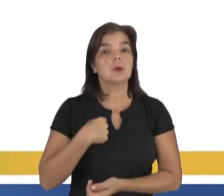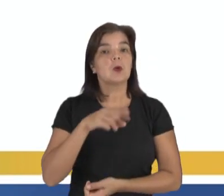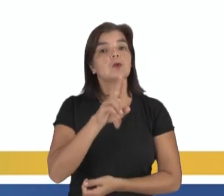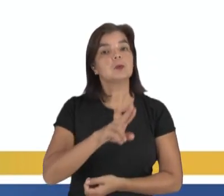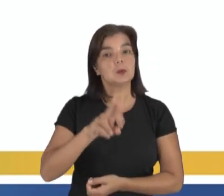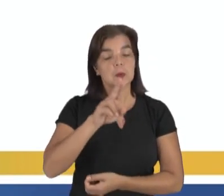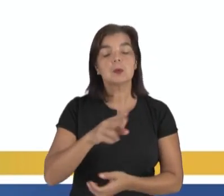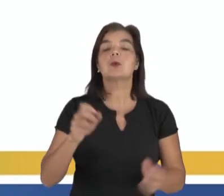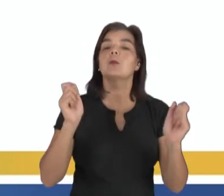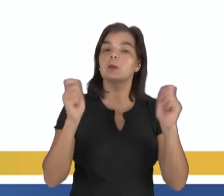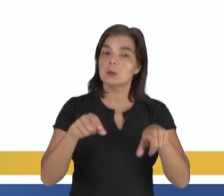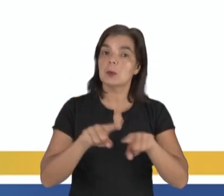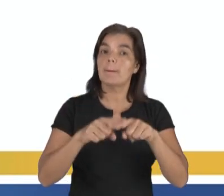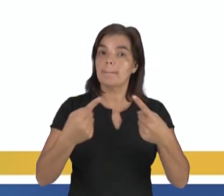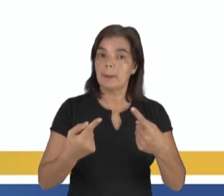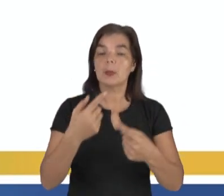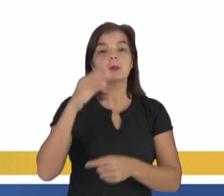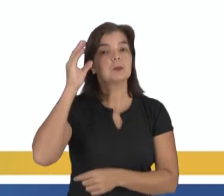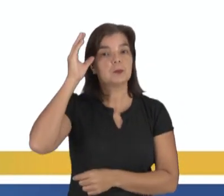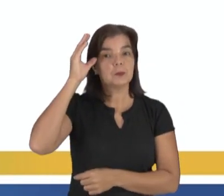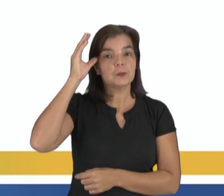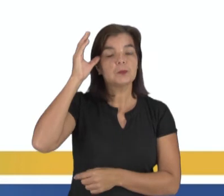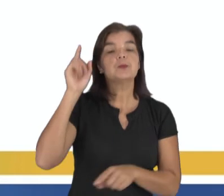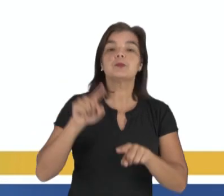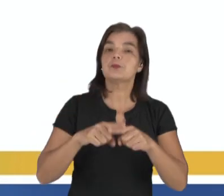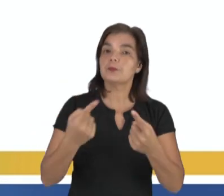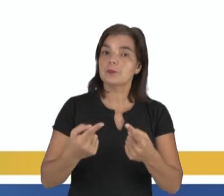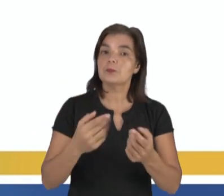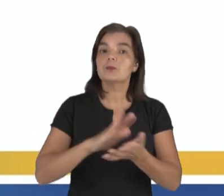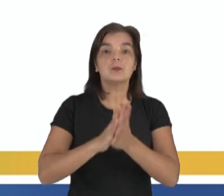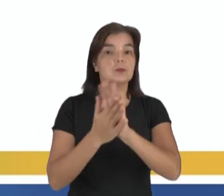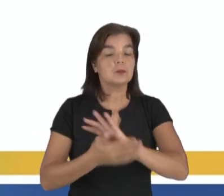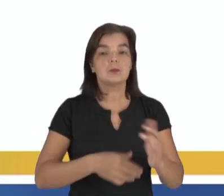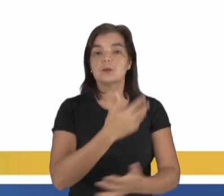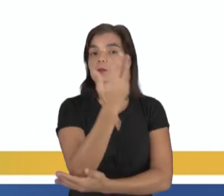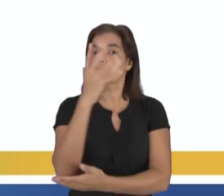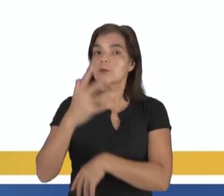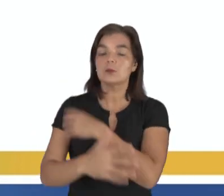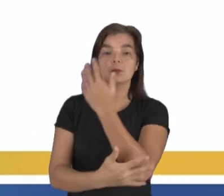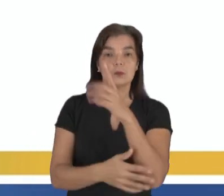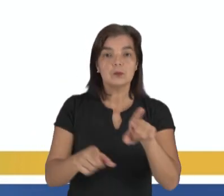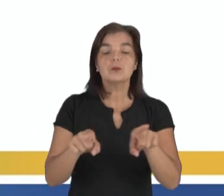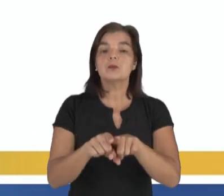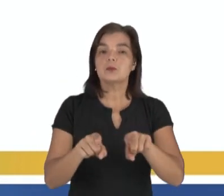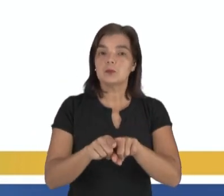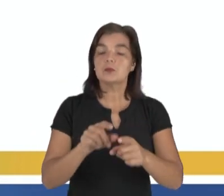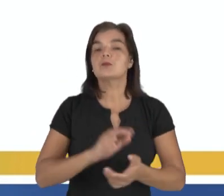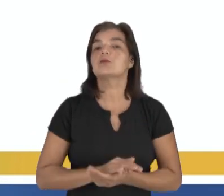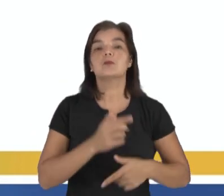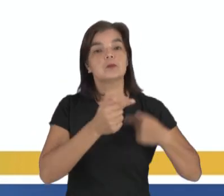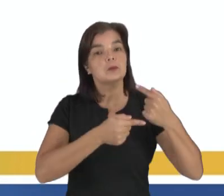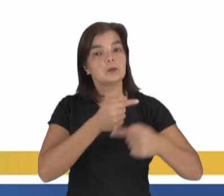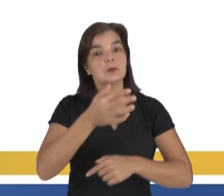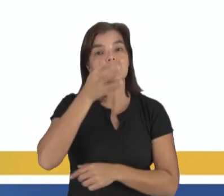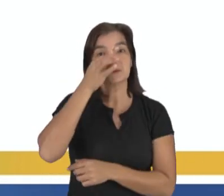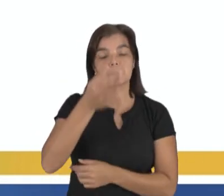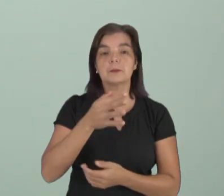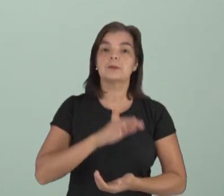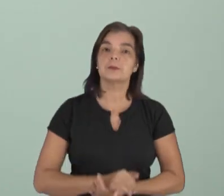utilizar sim os recursos disponíveis, mas de uma forma consciente que não comprometa o uso desses recursos por gerações